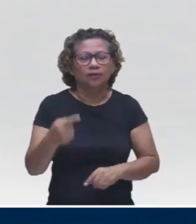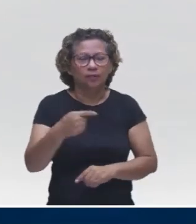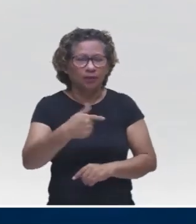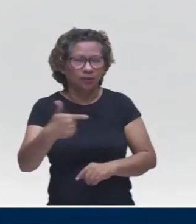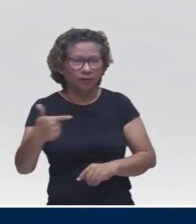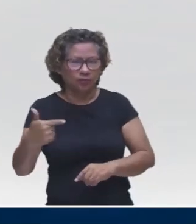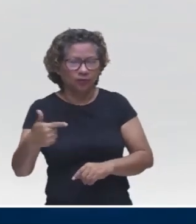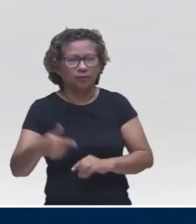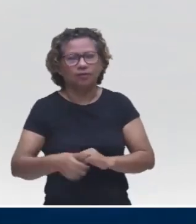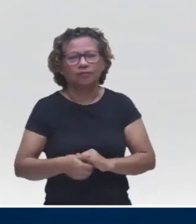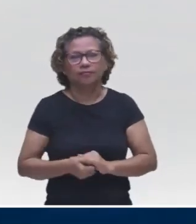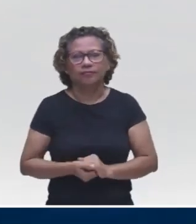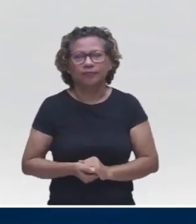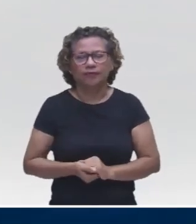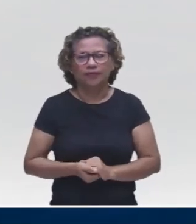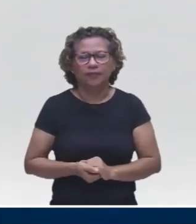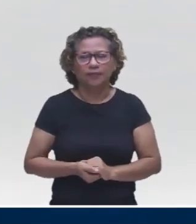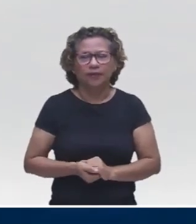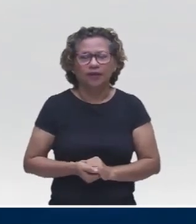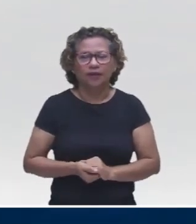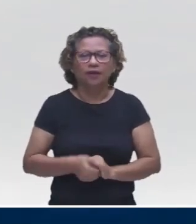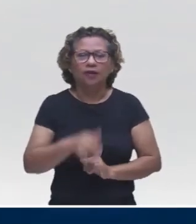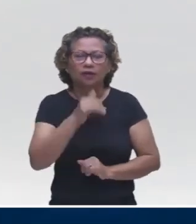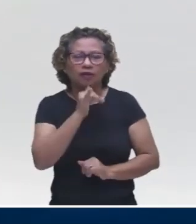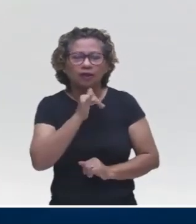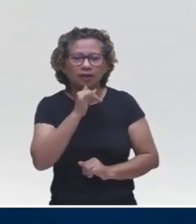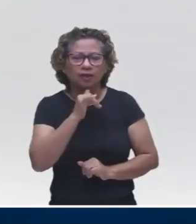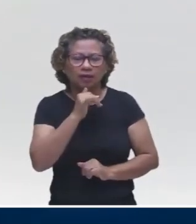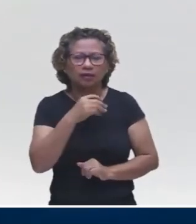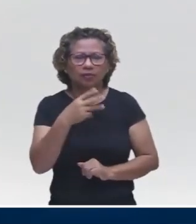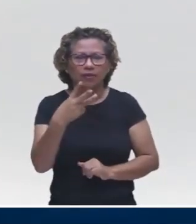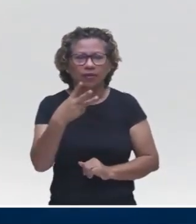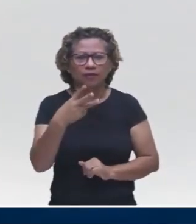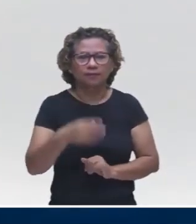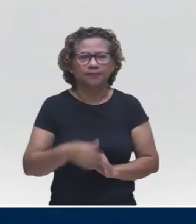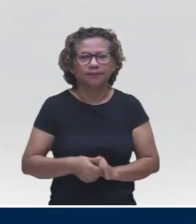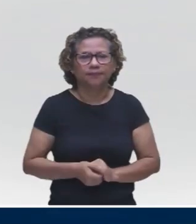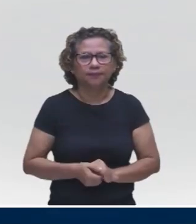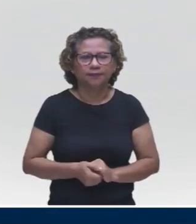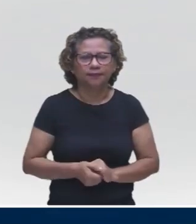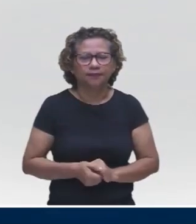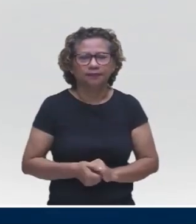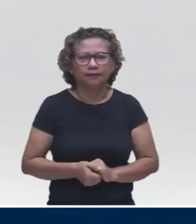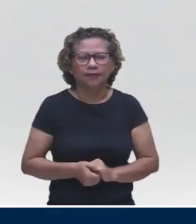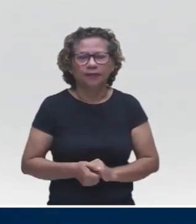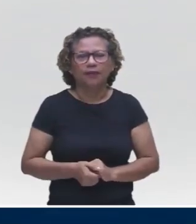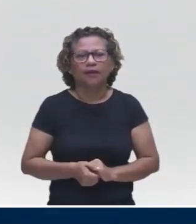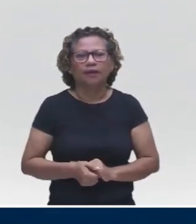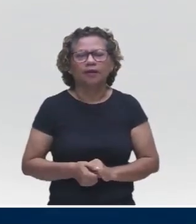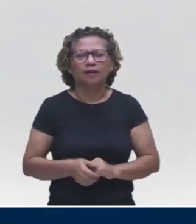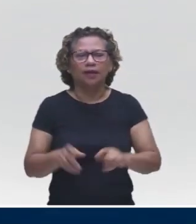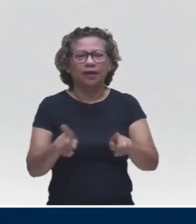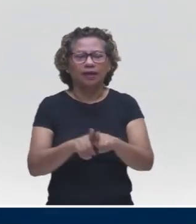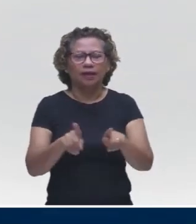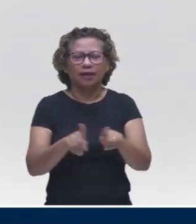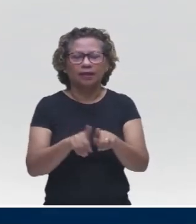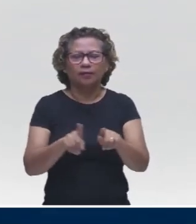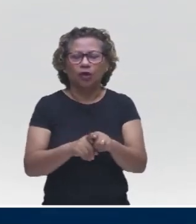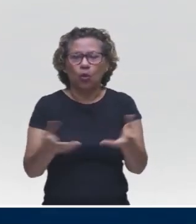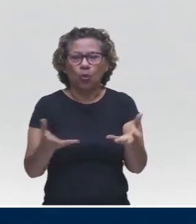linear. Vamos para o nosso exemplo 3, que ele também é bastante interessante. Hoje a aula está cheia de